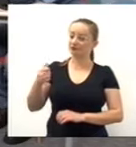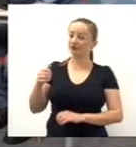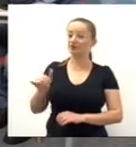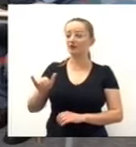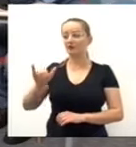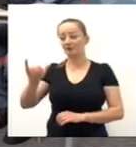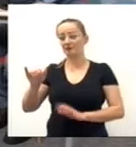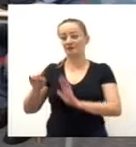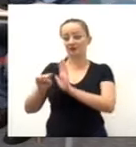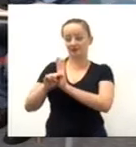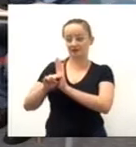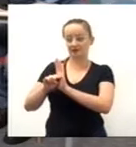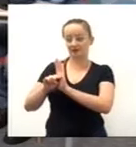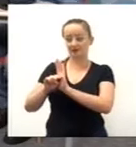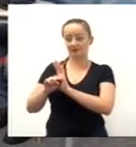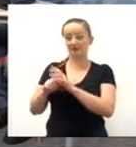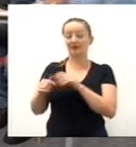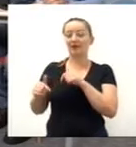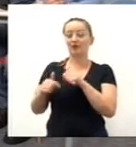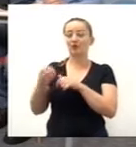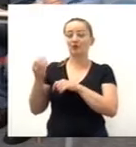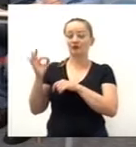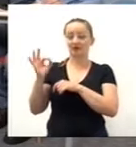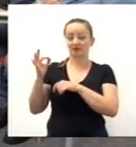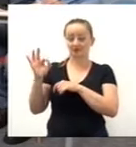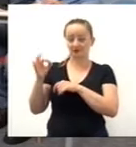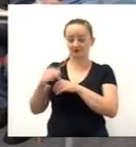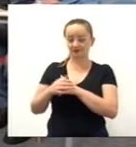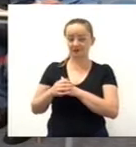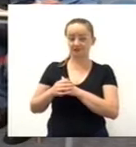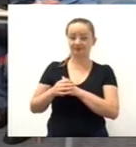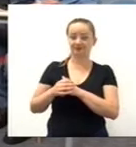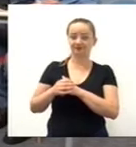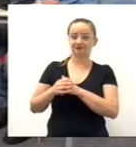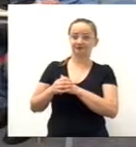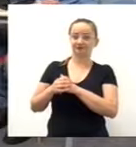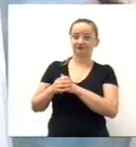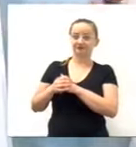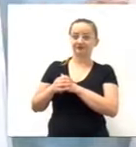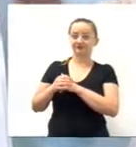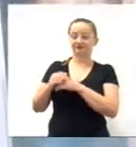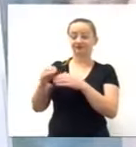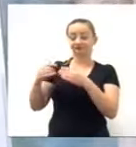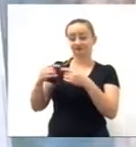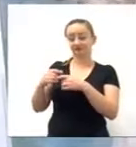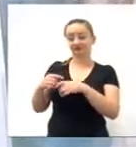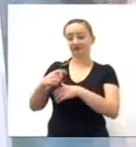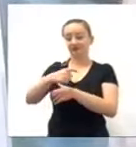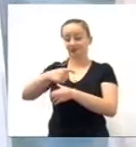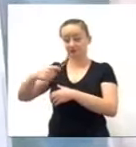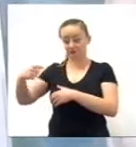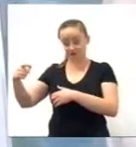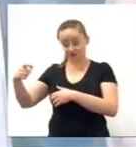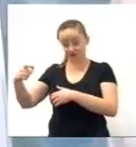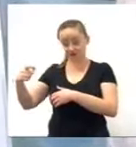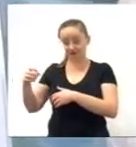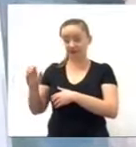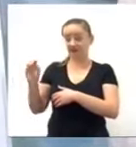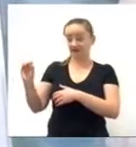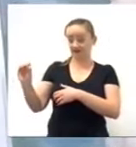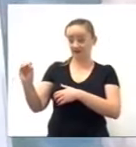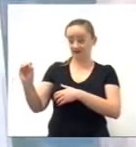trabalhar a ideia de graus. Graus. Então, aqui eu começo 0 graus. Quando ele der